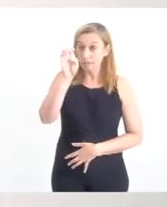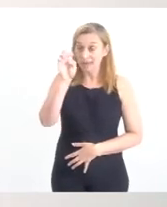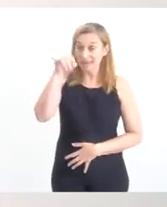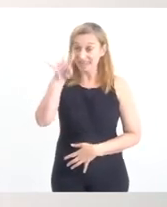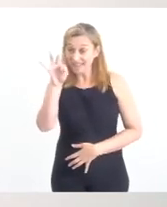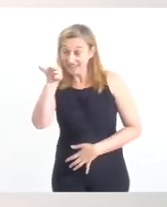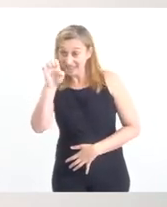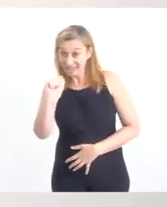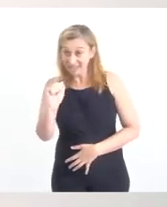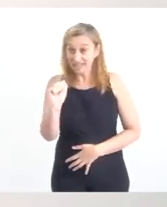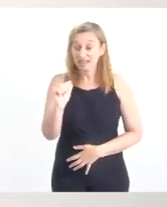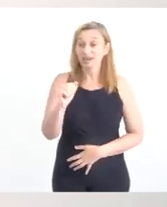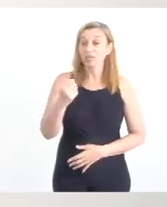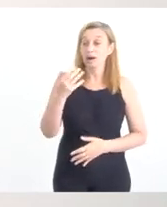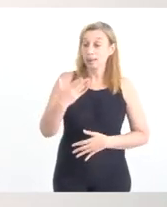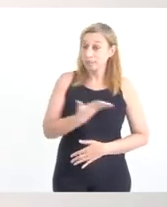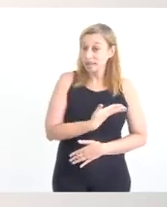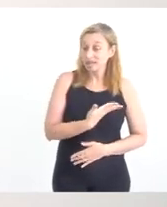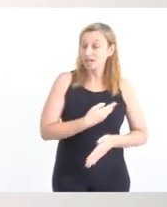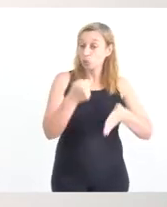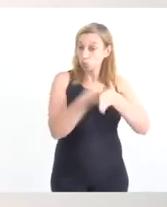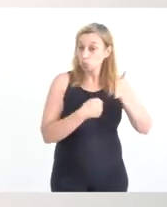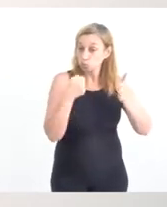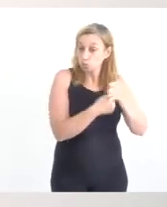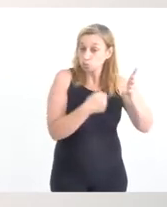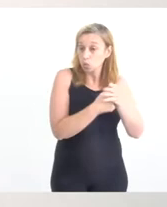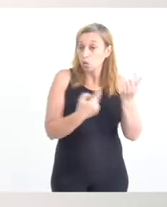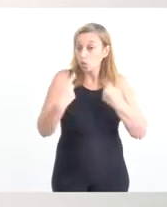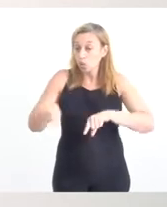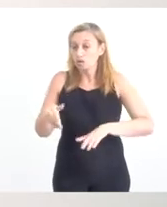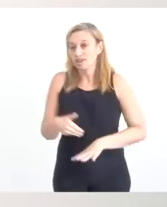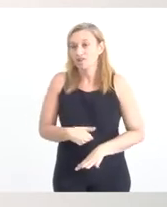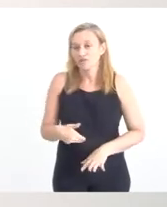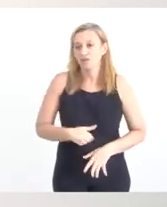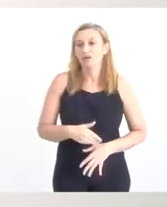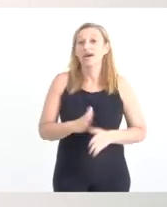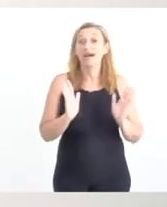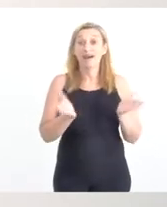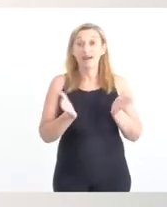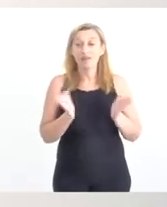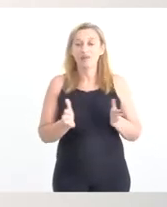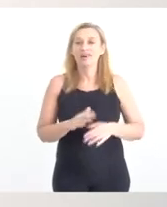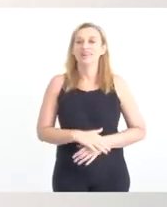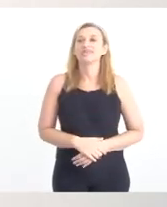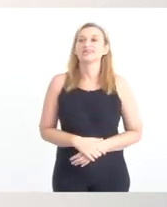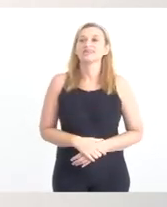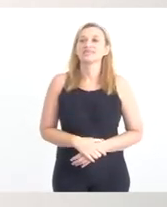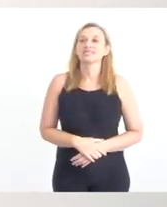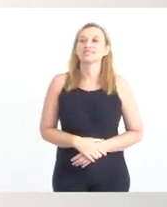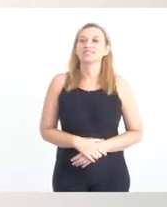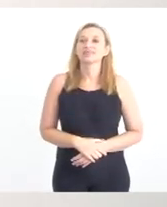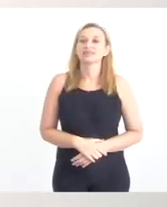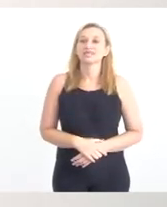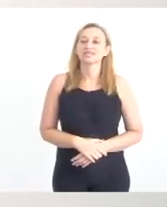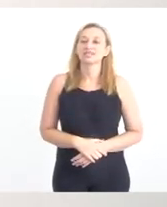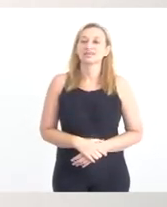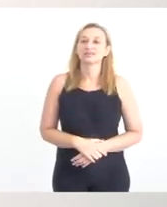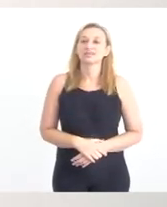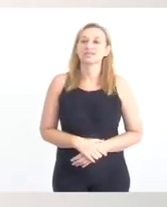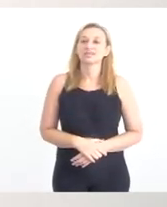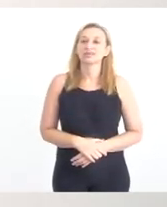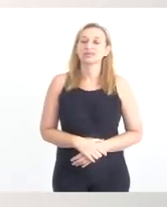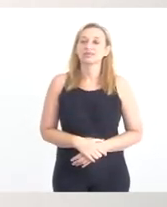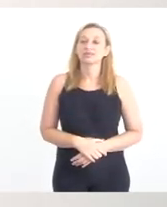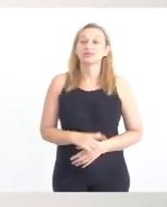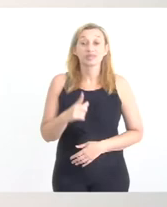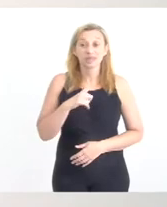uma companheira incansável na luta contra a fome agora gente e a gente